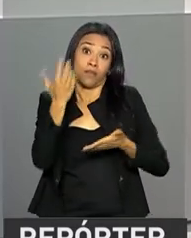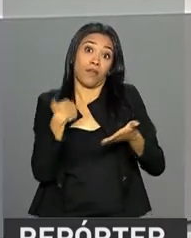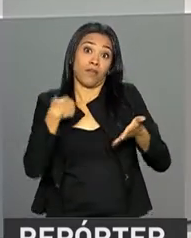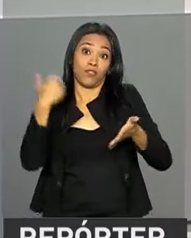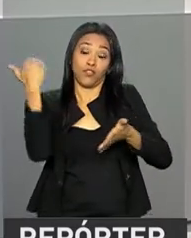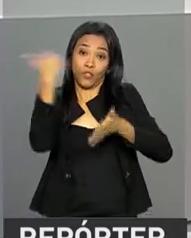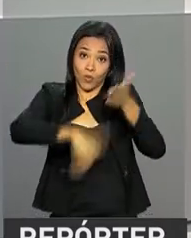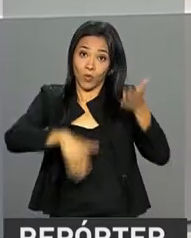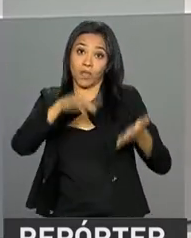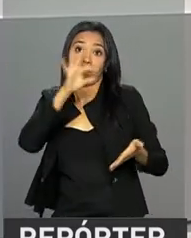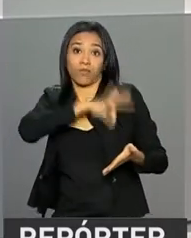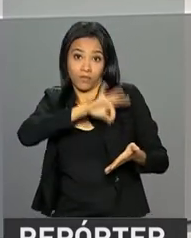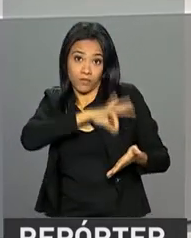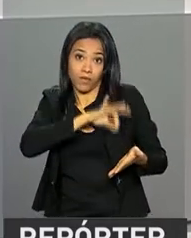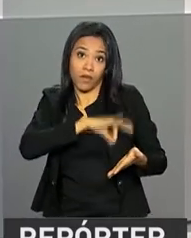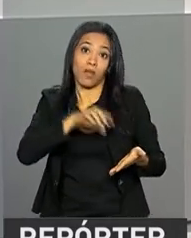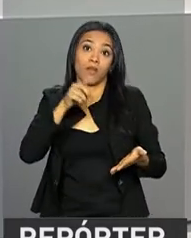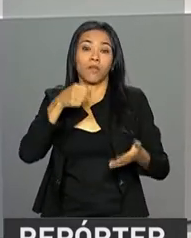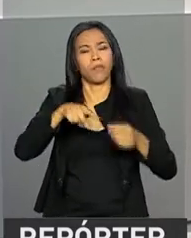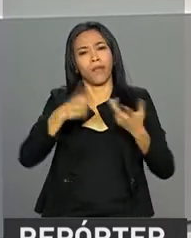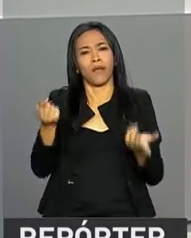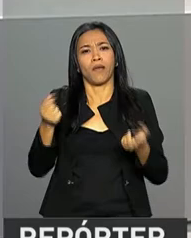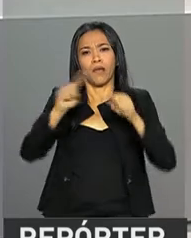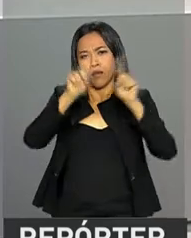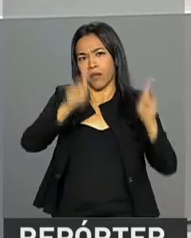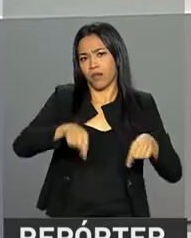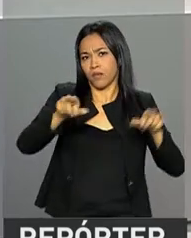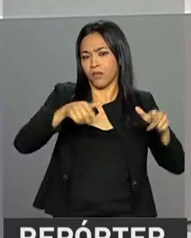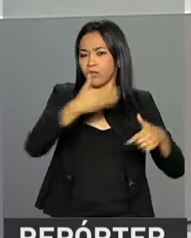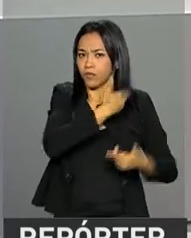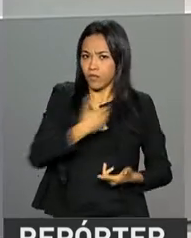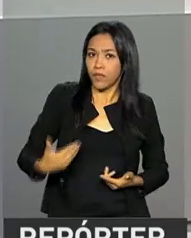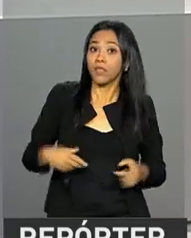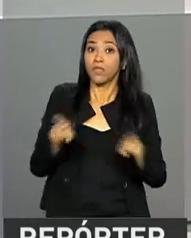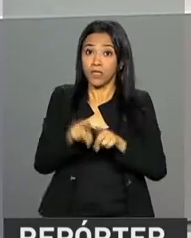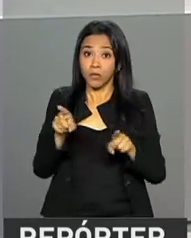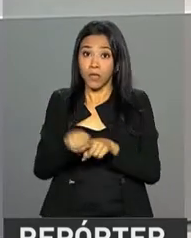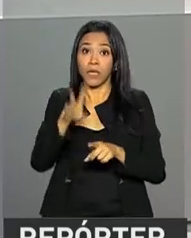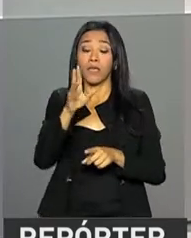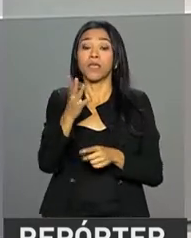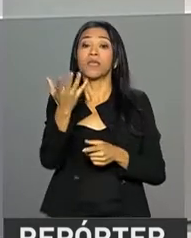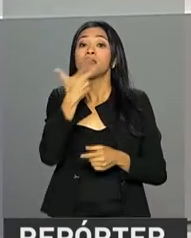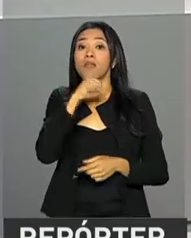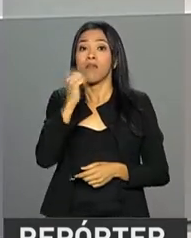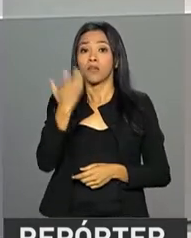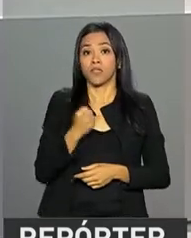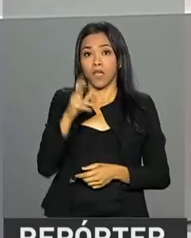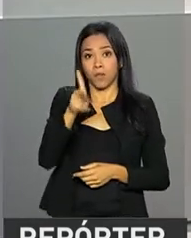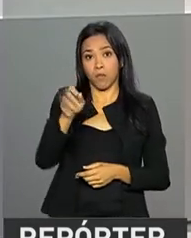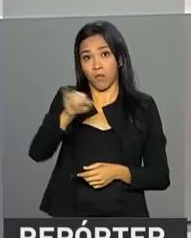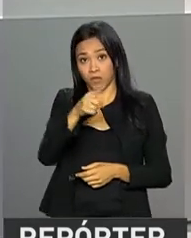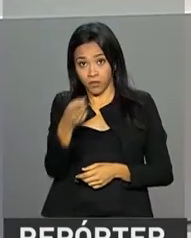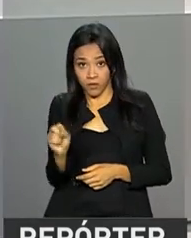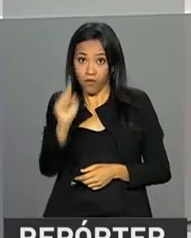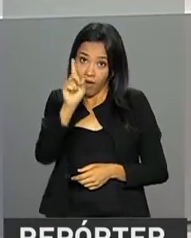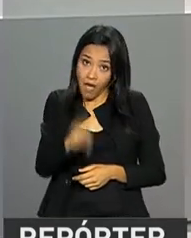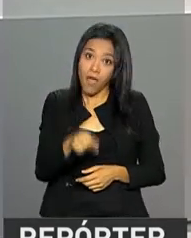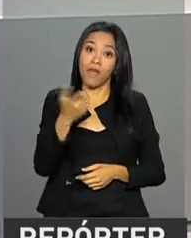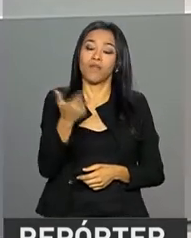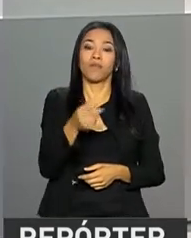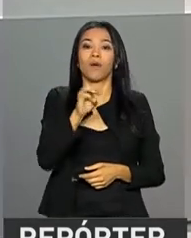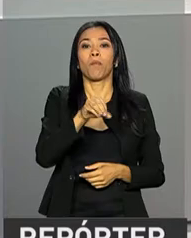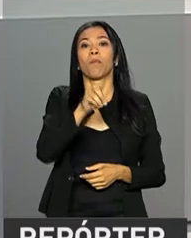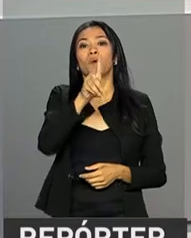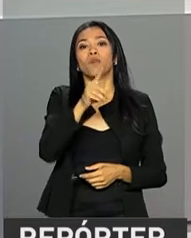e pensionistas esse tipo de empréstimo que tem parcelas descontadas diretamente na folha de pagamento é uma das modalidades